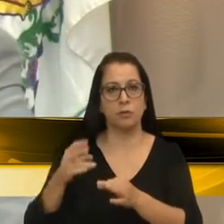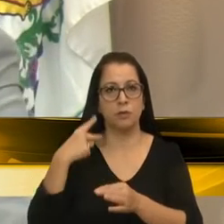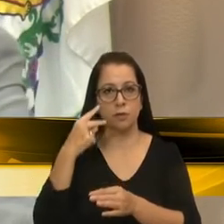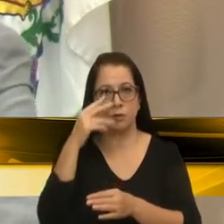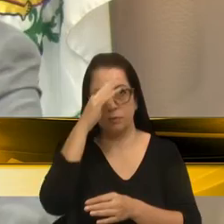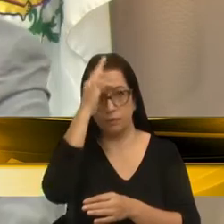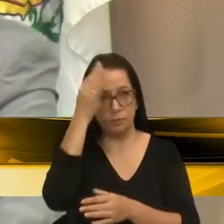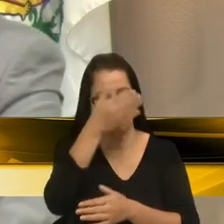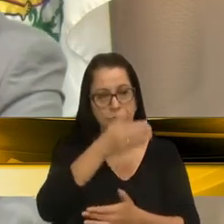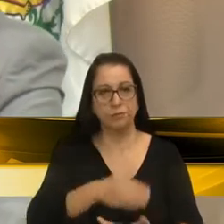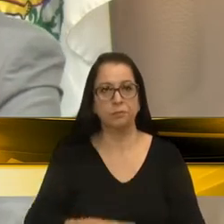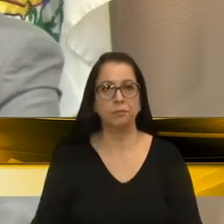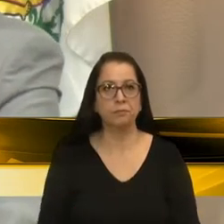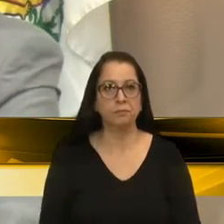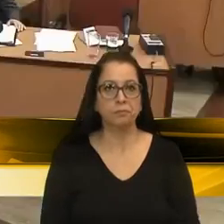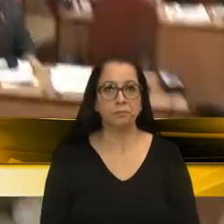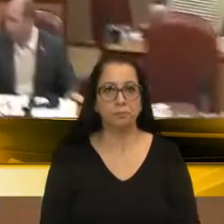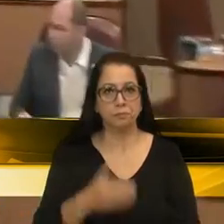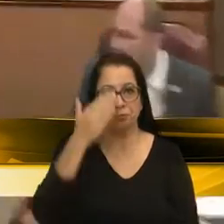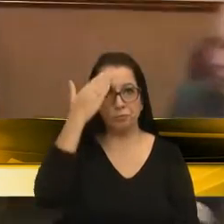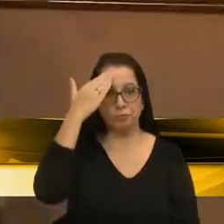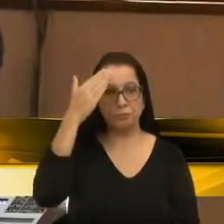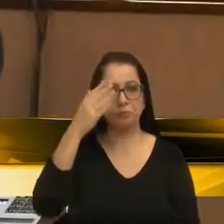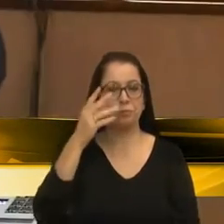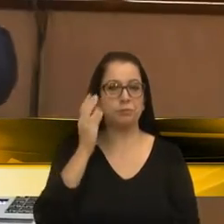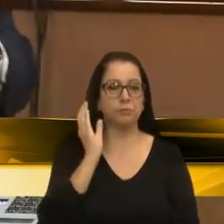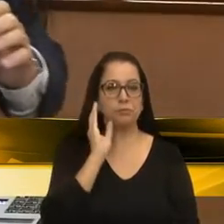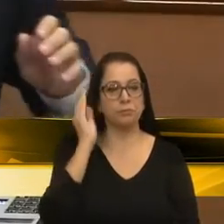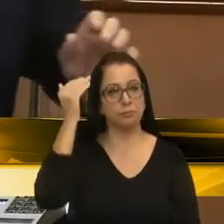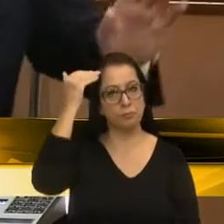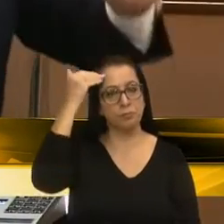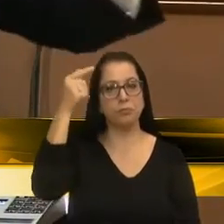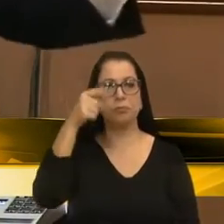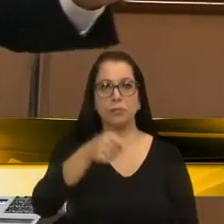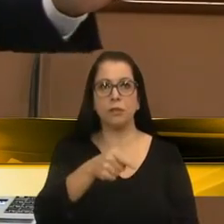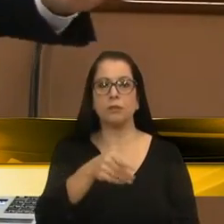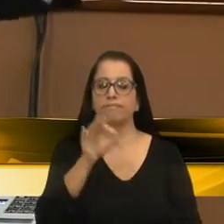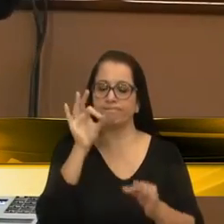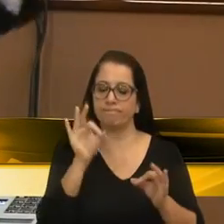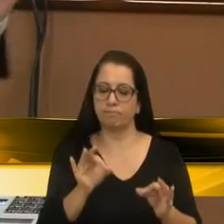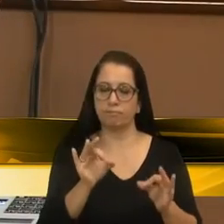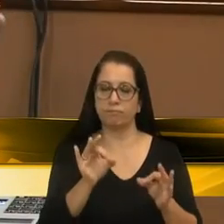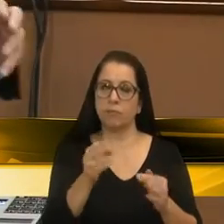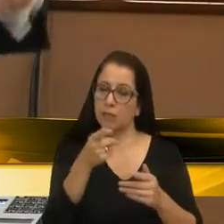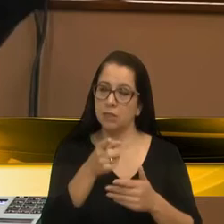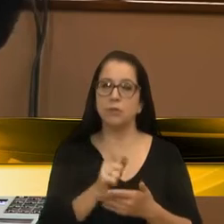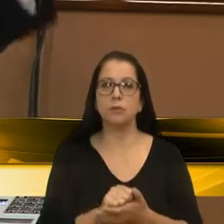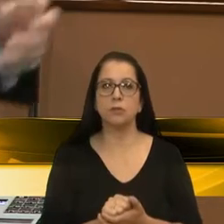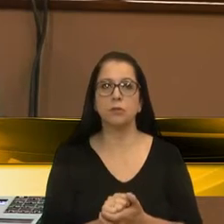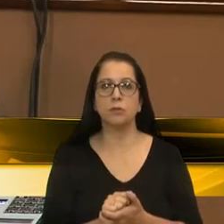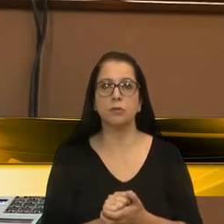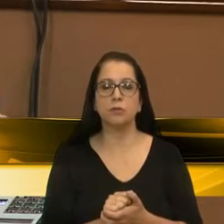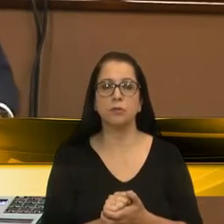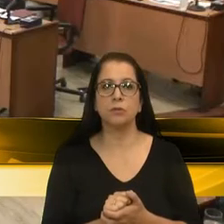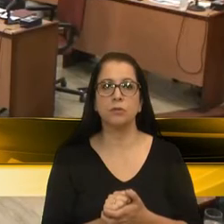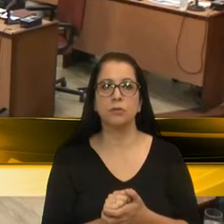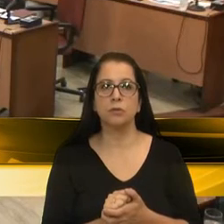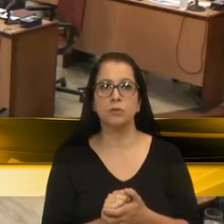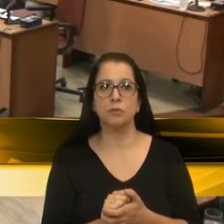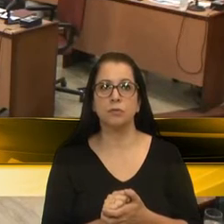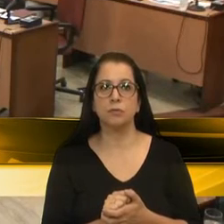seu à parte. Muito obrigado, vereador Felipe. Vossa Excelência foi cirúrgico. É justamente